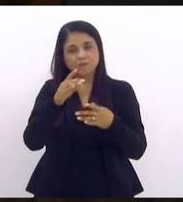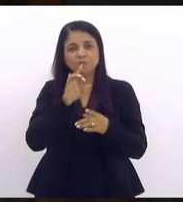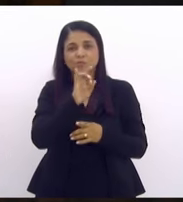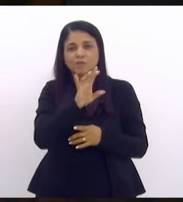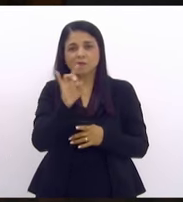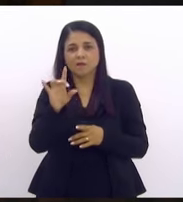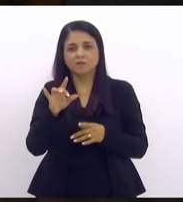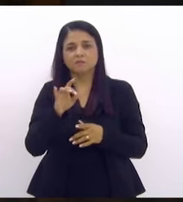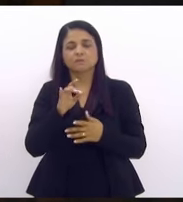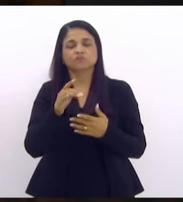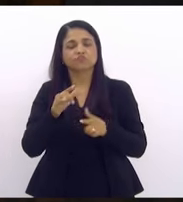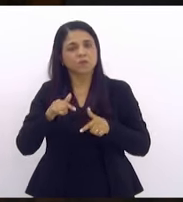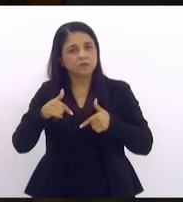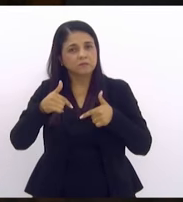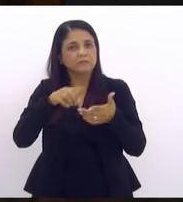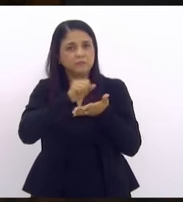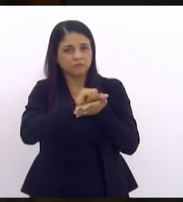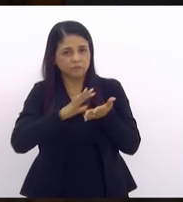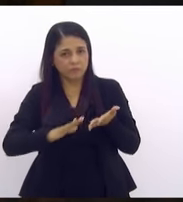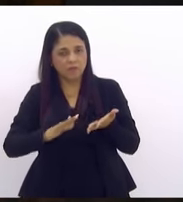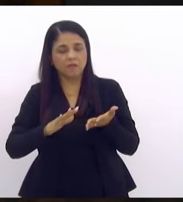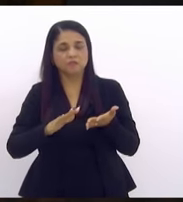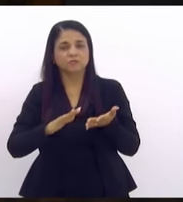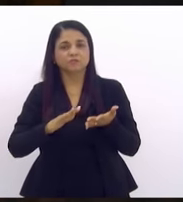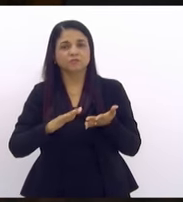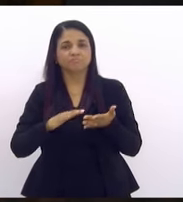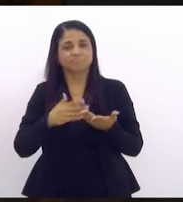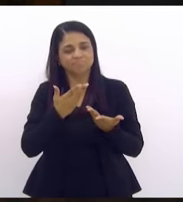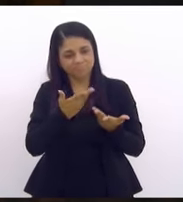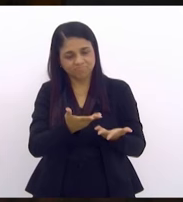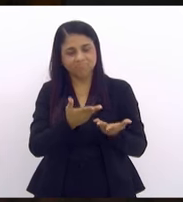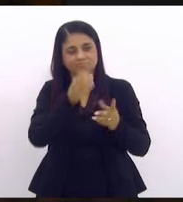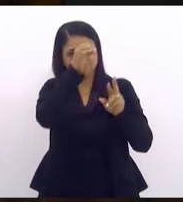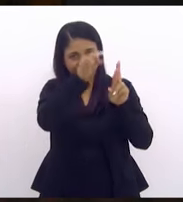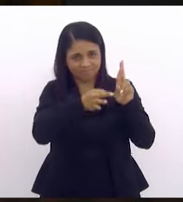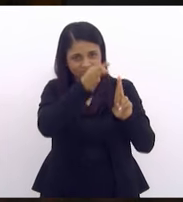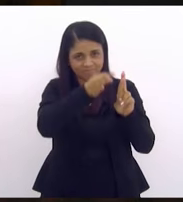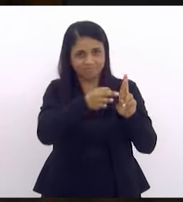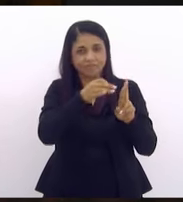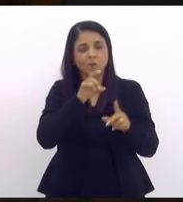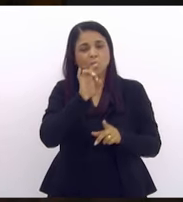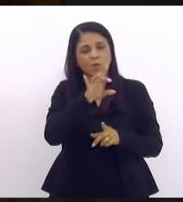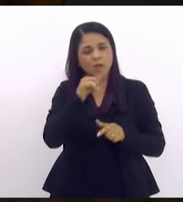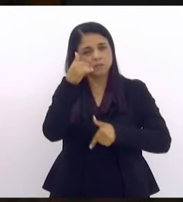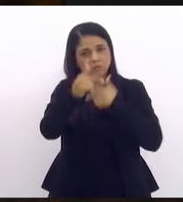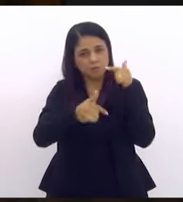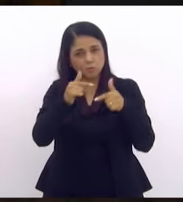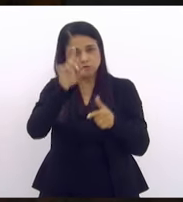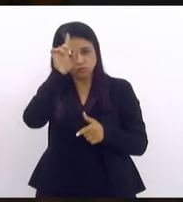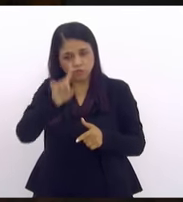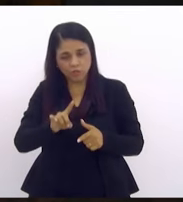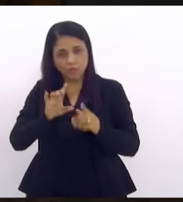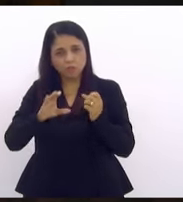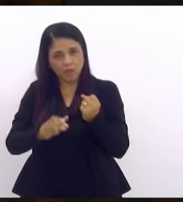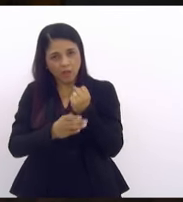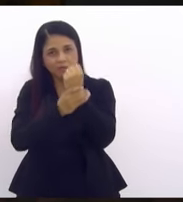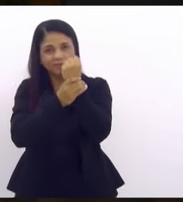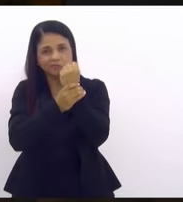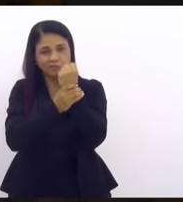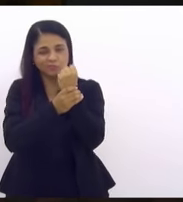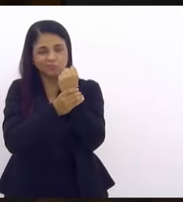contemplado pela sua atividade pela atividade de vossa excelência por cada trabalhador que teve seus direitos garantidos em